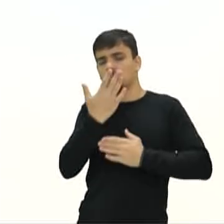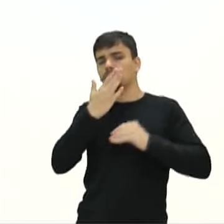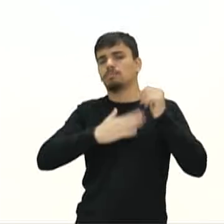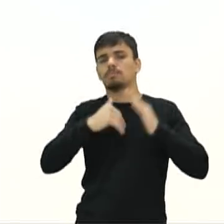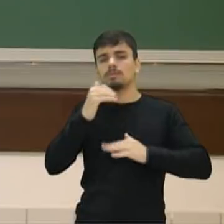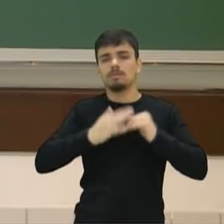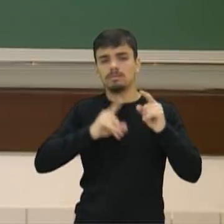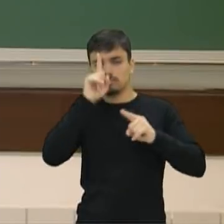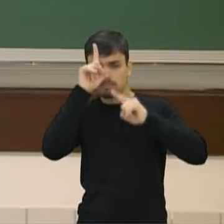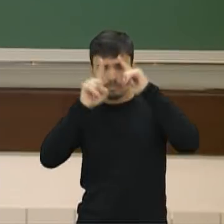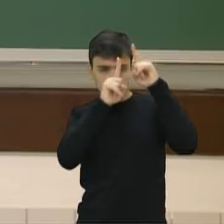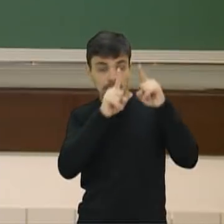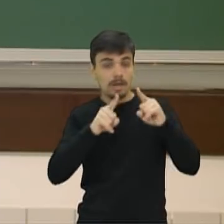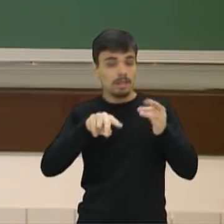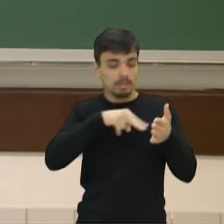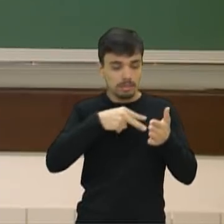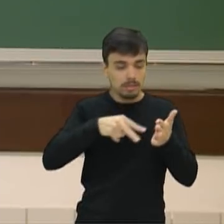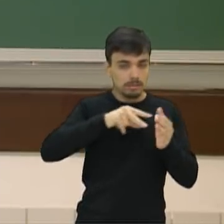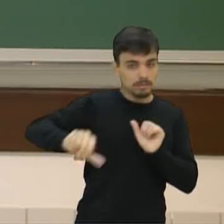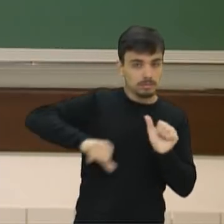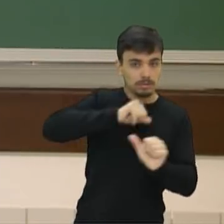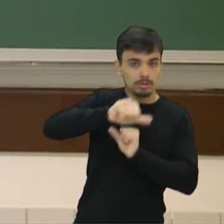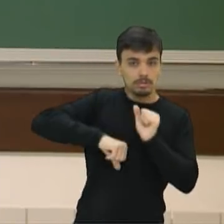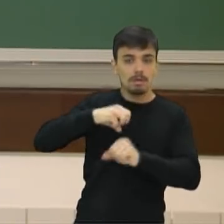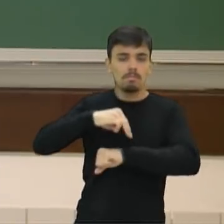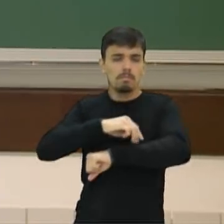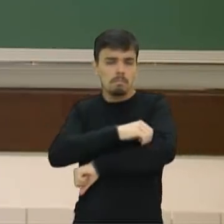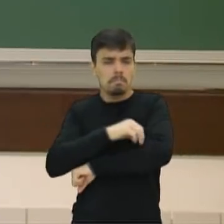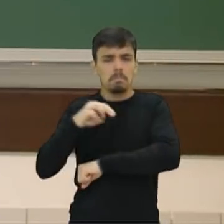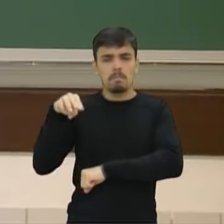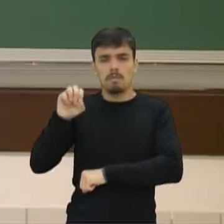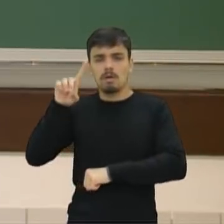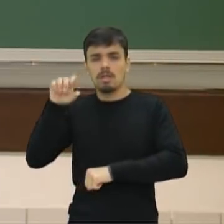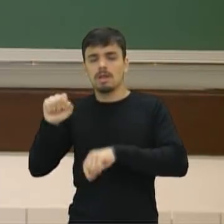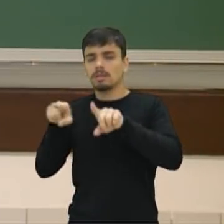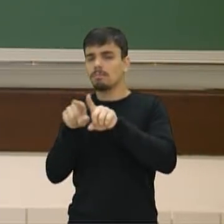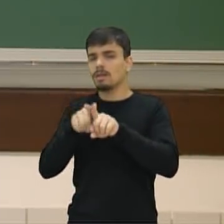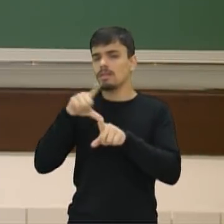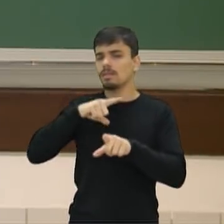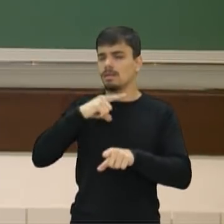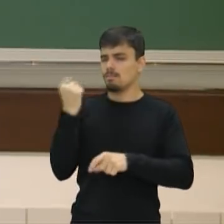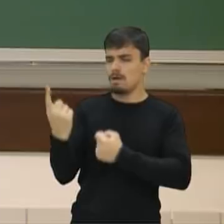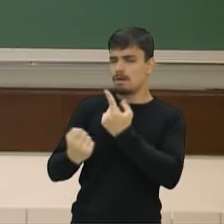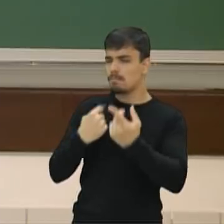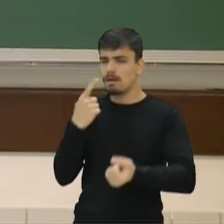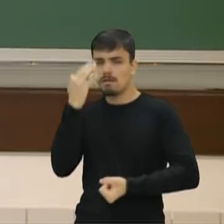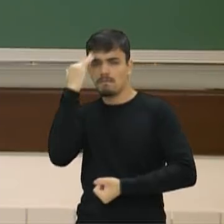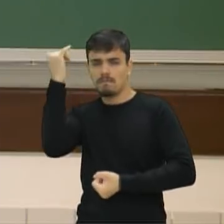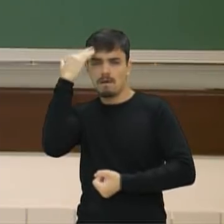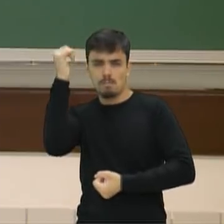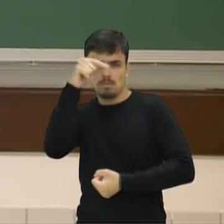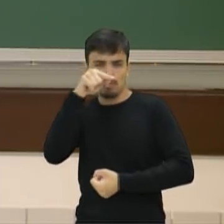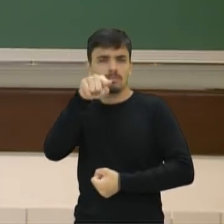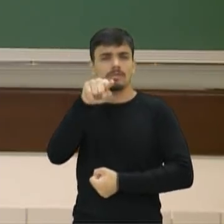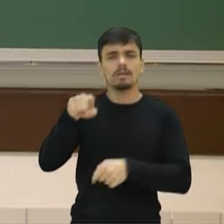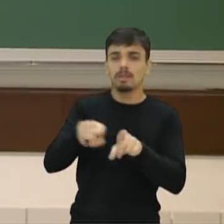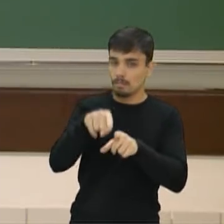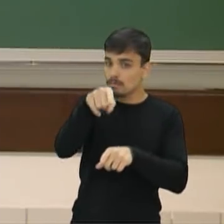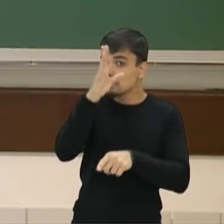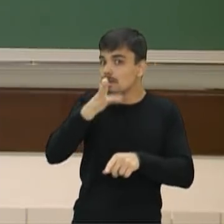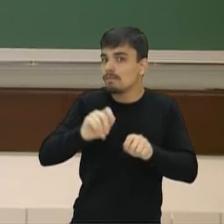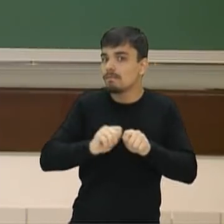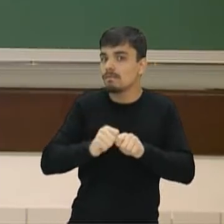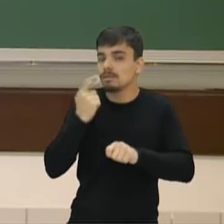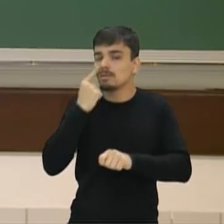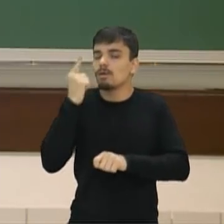ter visto. Então, virou moda, né? Virou modinha, tem várias pessoas famosas fazendo. Até você, de repente, até você já